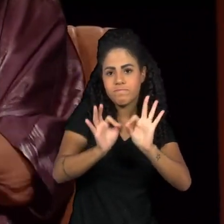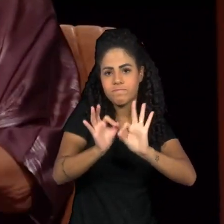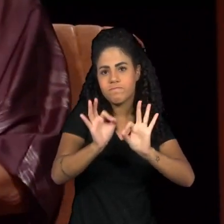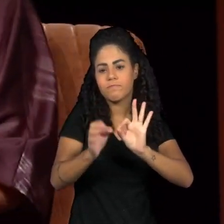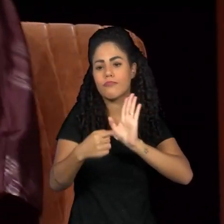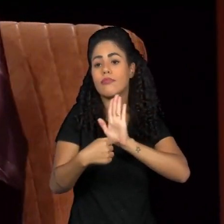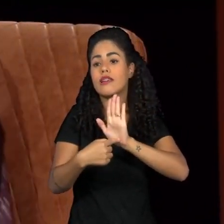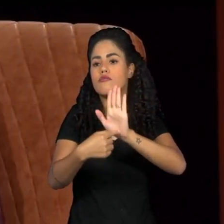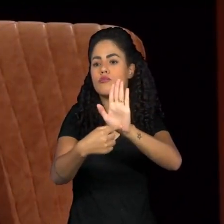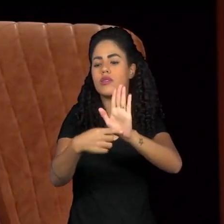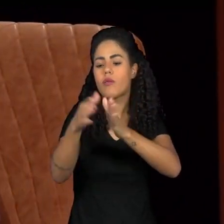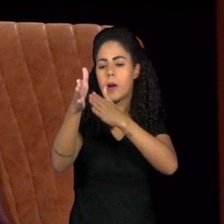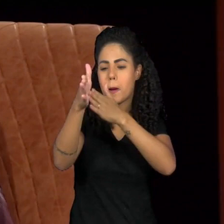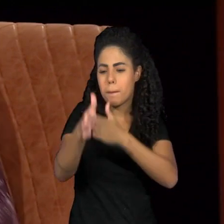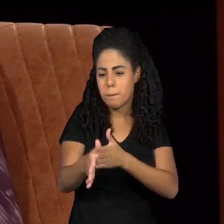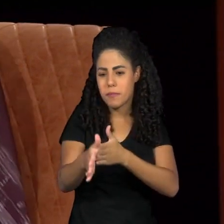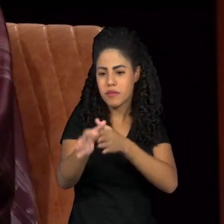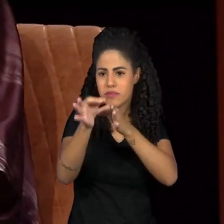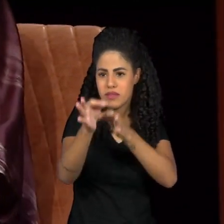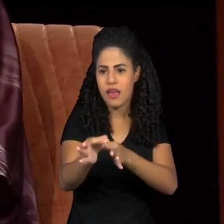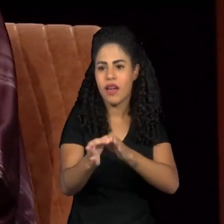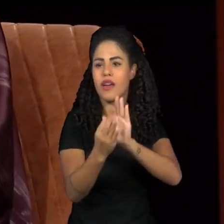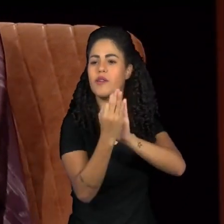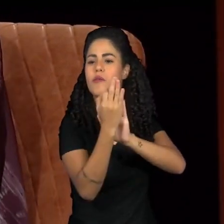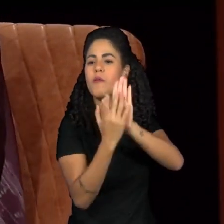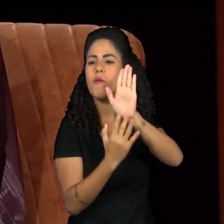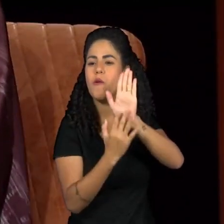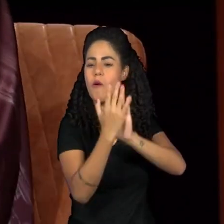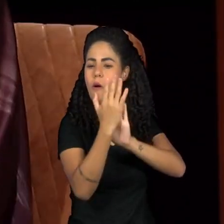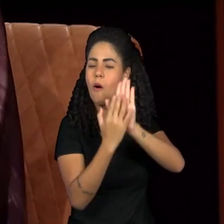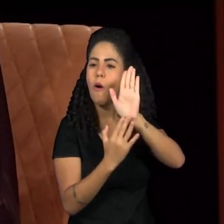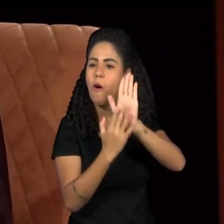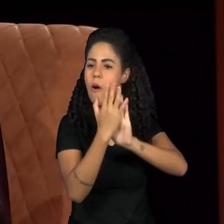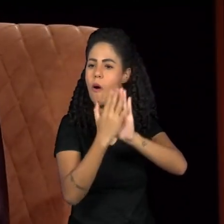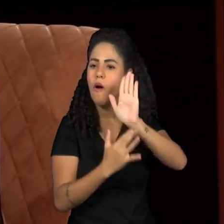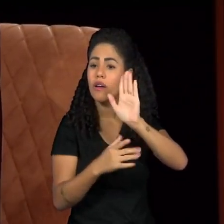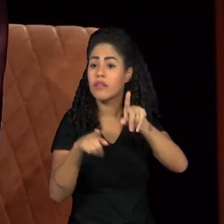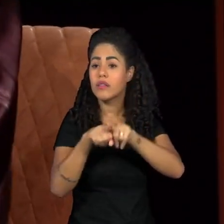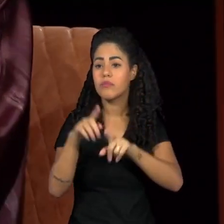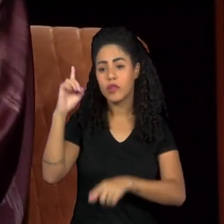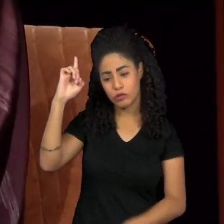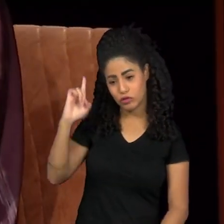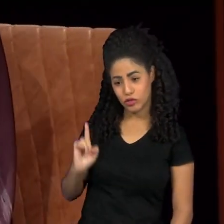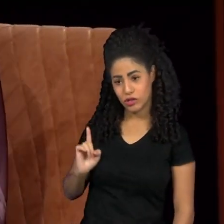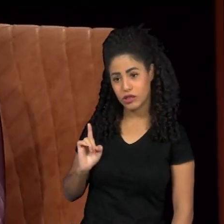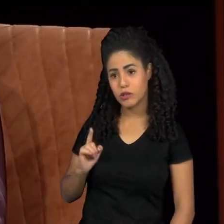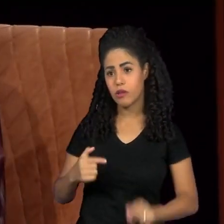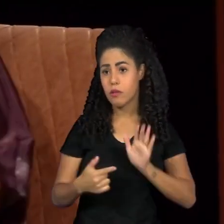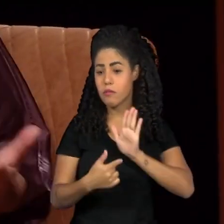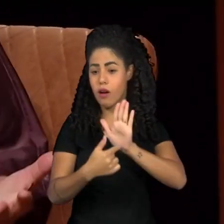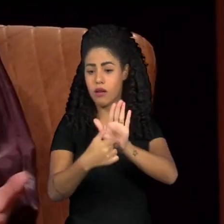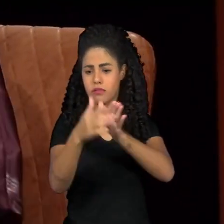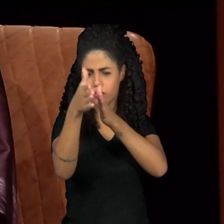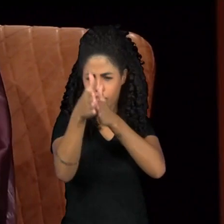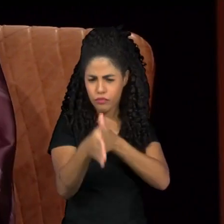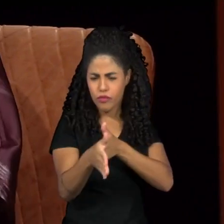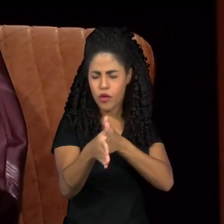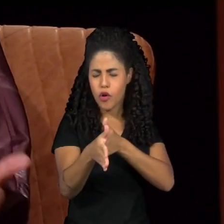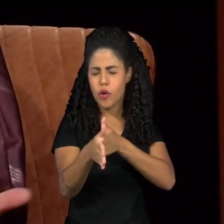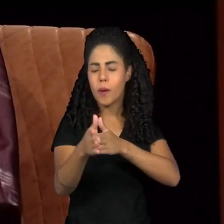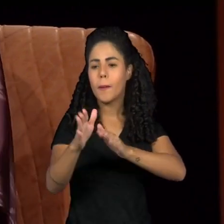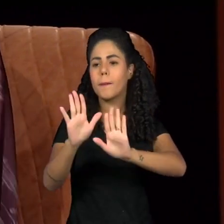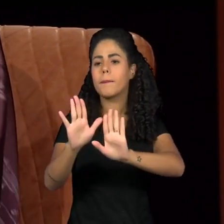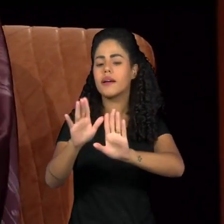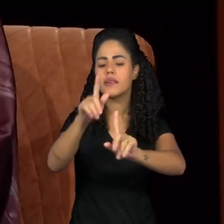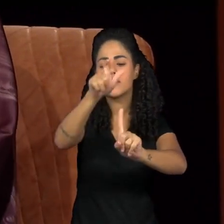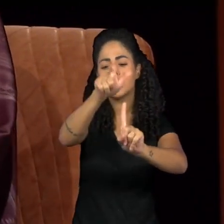apontar uma direção, né? Um roteiro, e um diretor, uma diretora aponta uma direção, mas o caminho